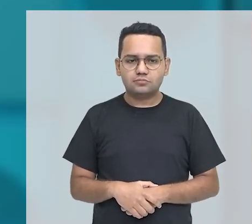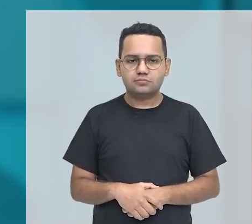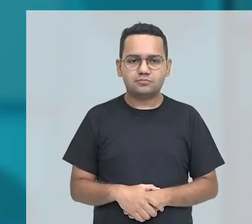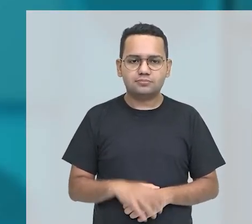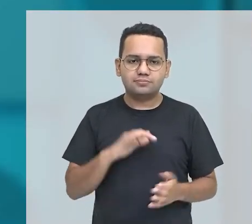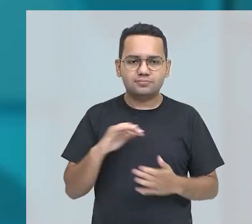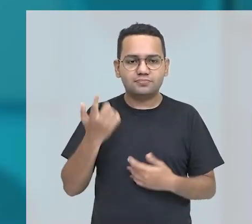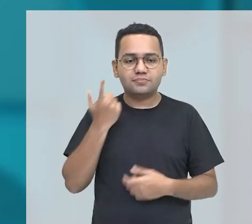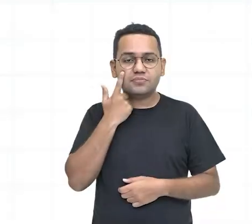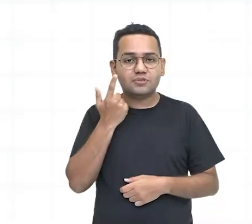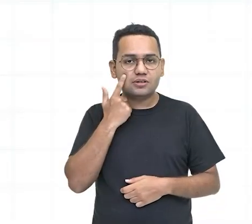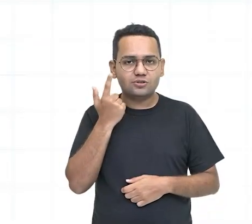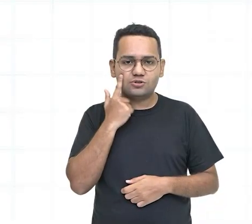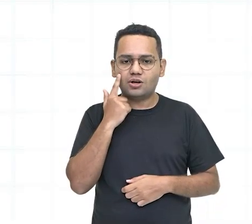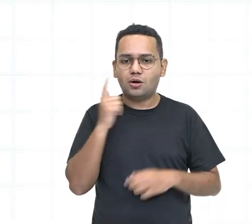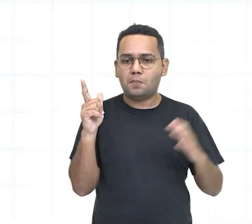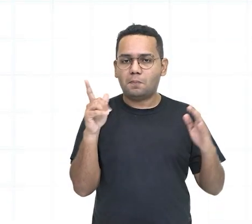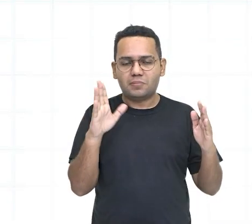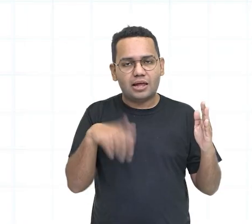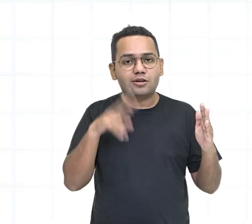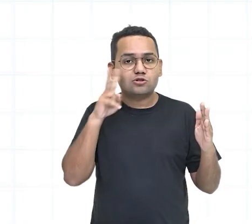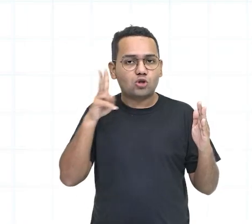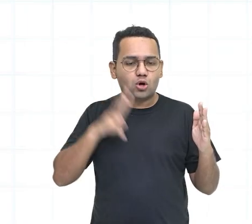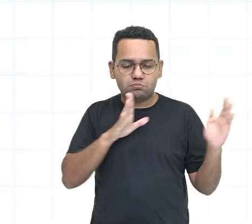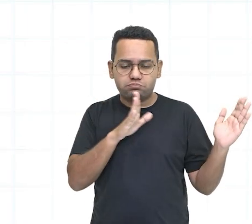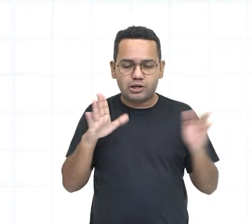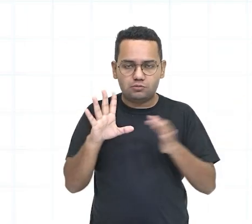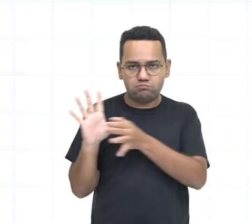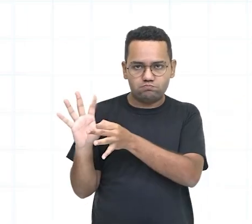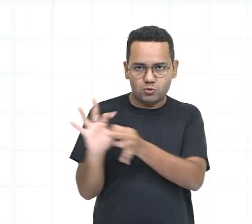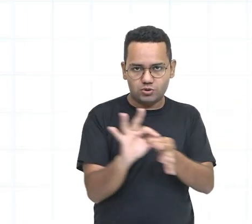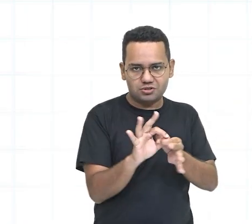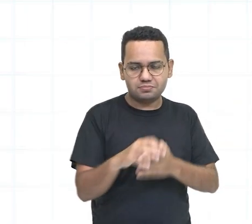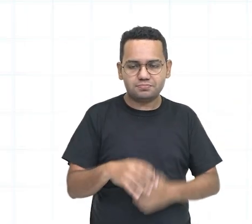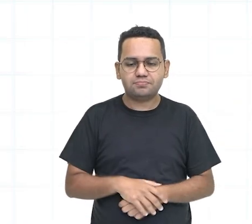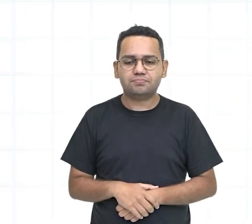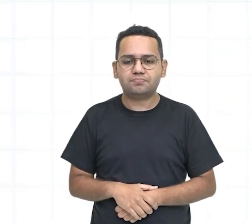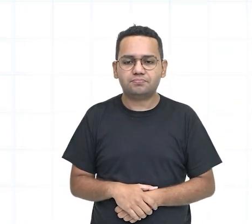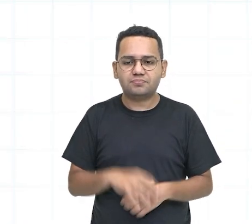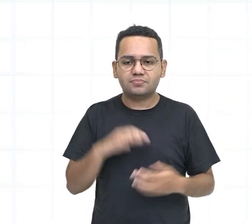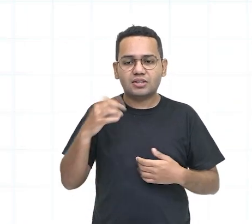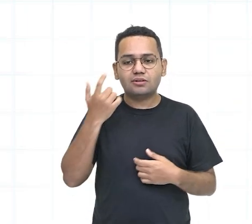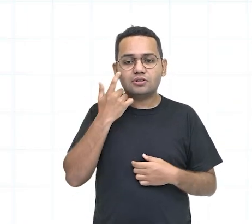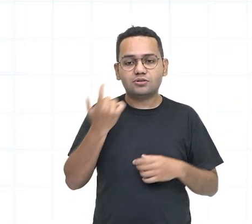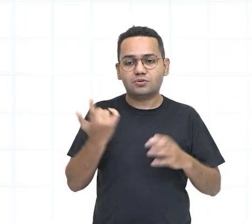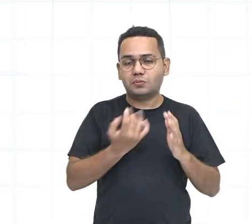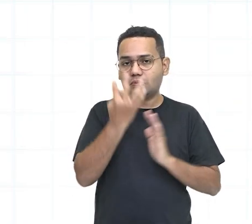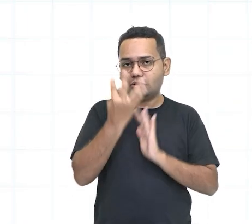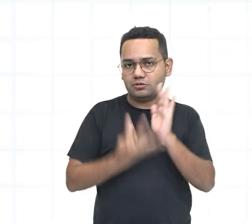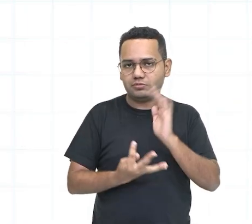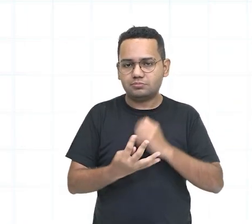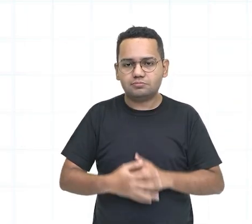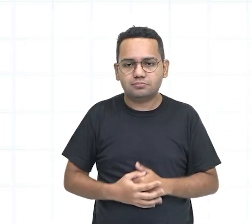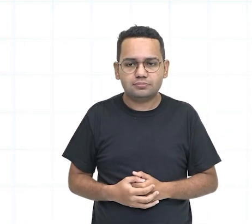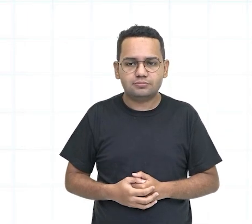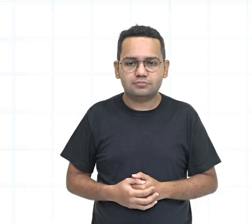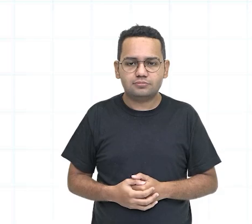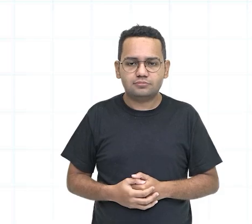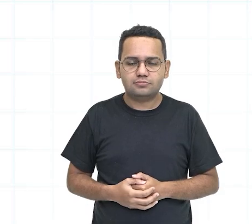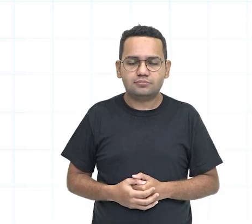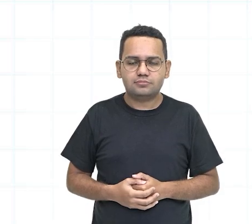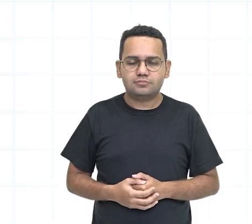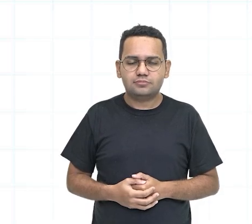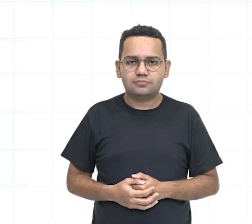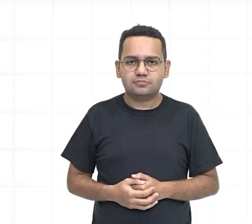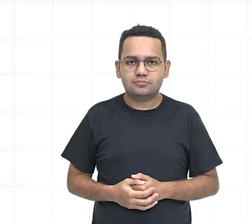mais sobre esse contexto. Vamos dar uma olhada. Então, aí no nosso texto, observe o título, diz o seguinte: The Expansion of